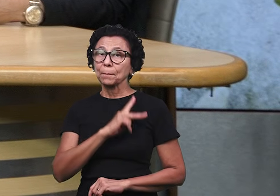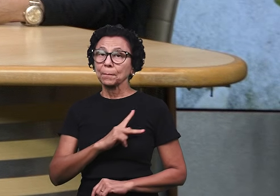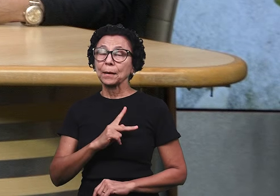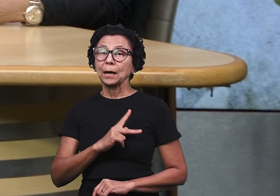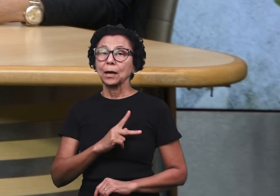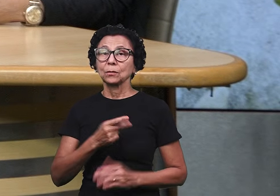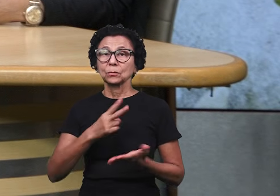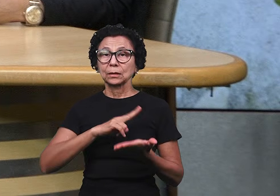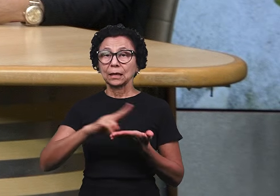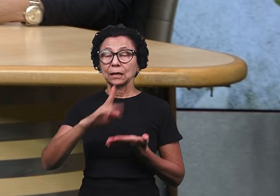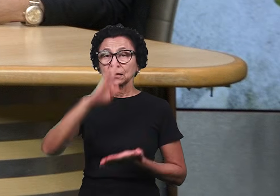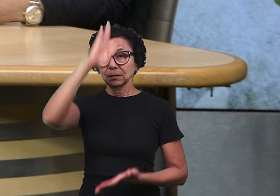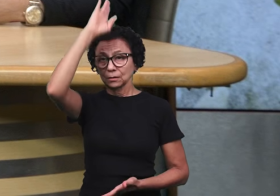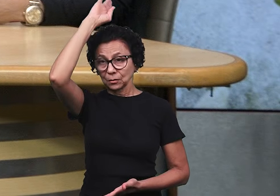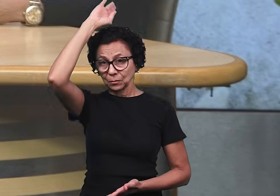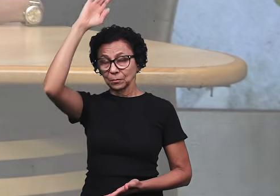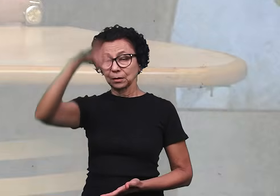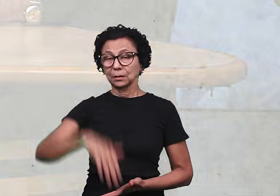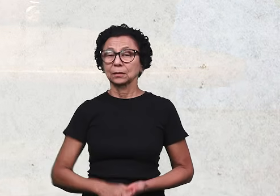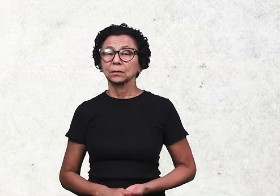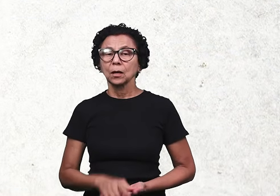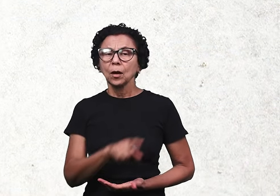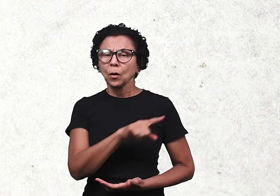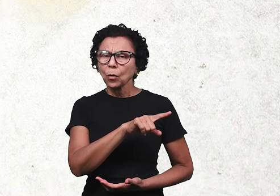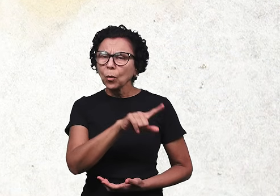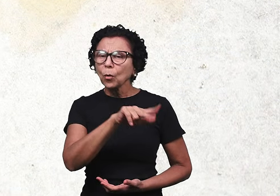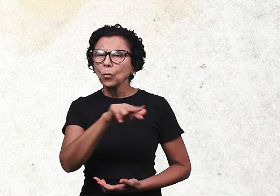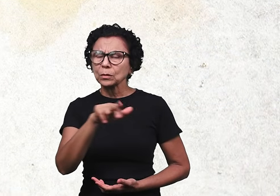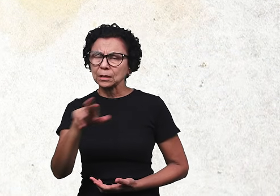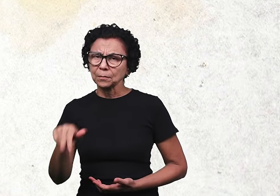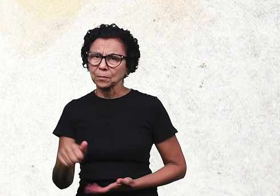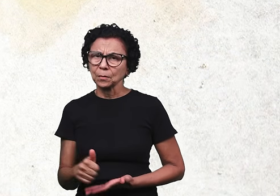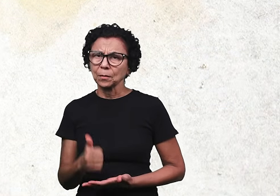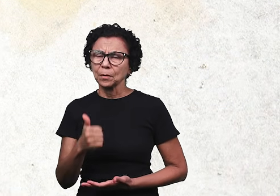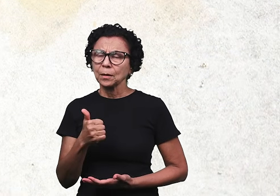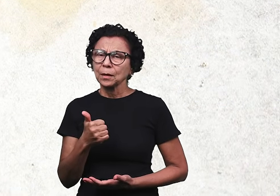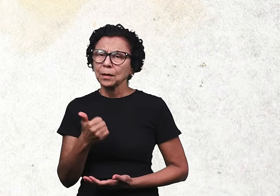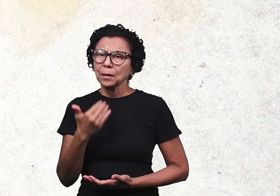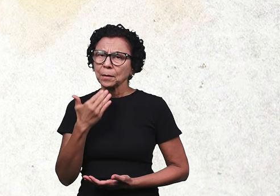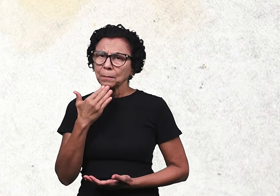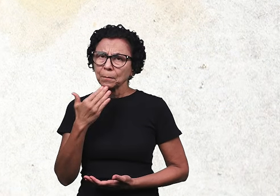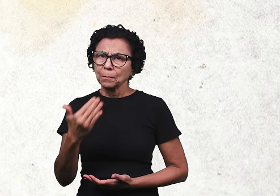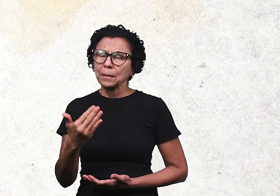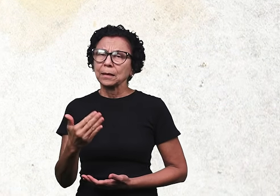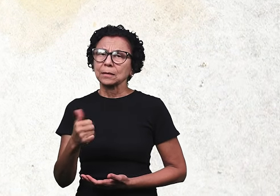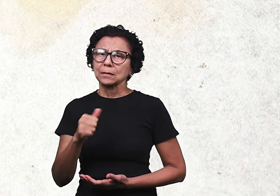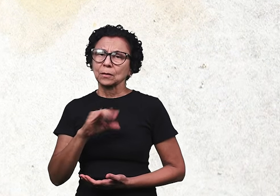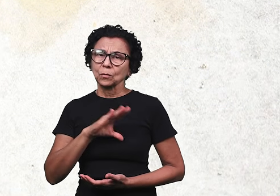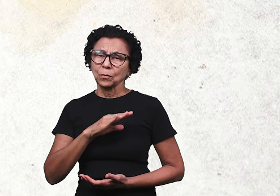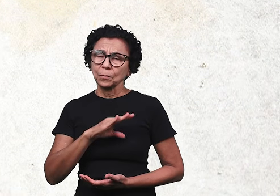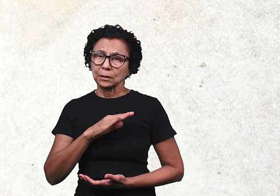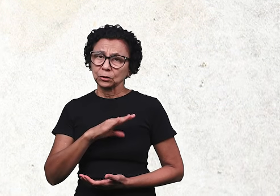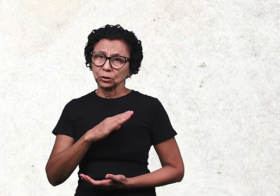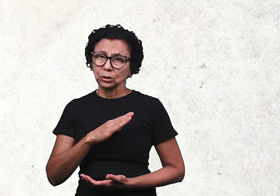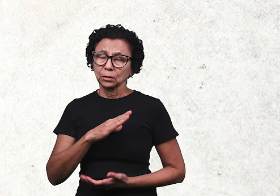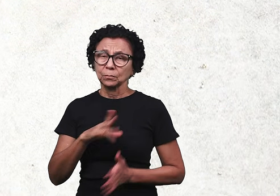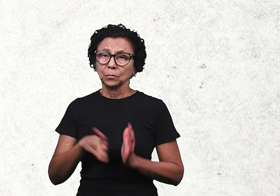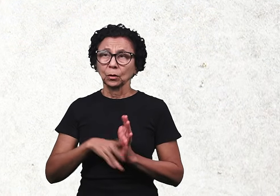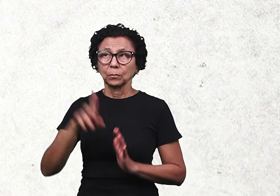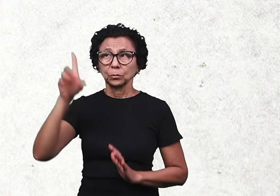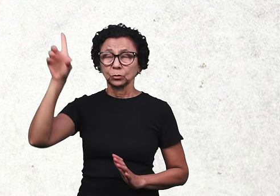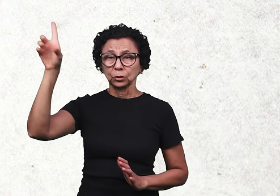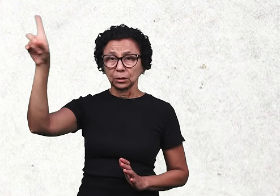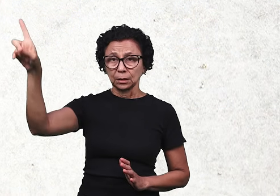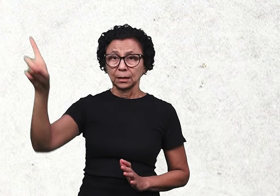na carta aos Romanos. Romanos 12:1 vai dizer: rogo-vos, pois, irmãos, pela compaixão de Deus, que apresenteis os vossos corpos